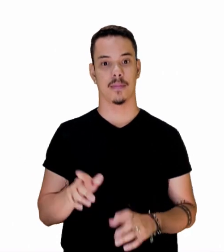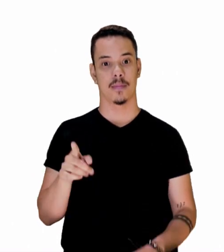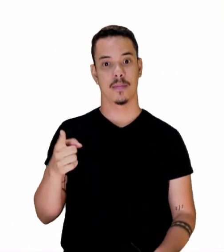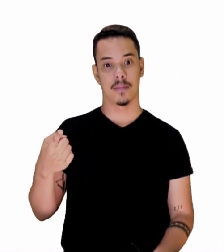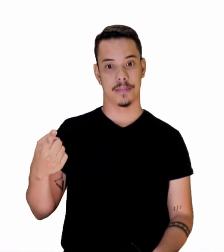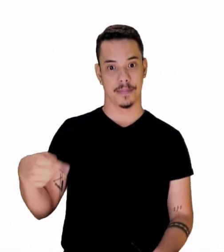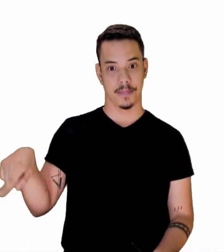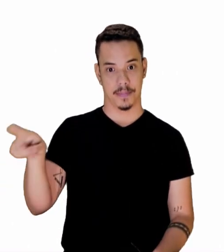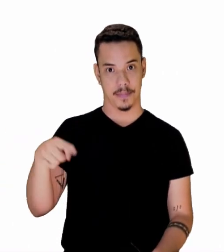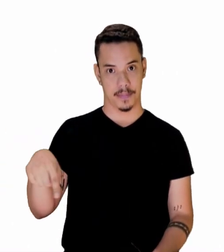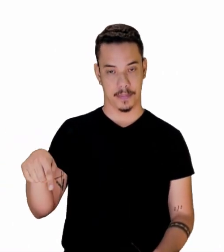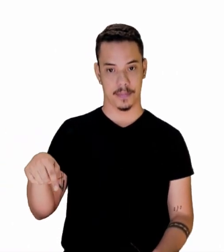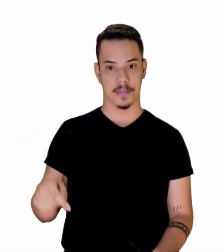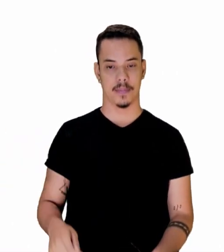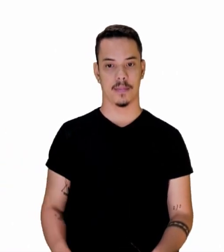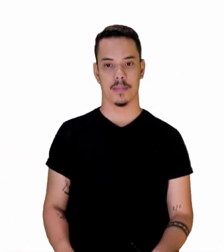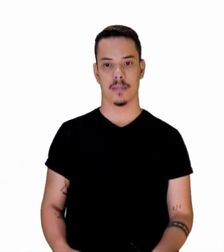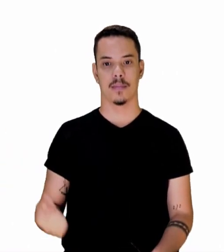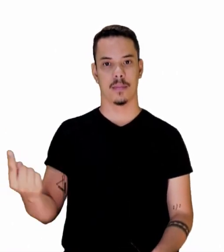Eles